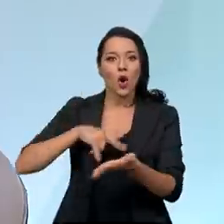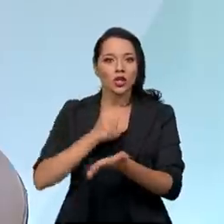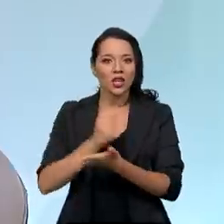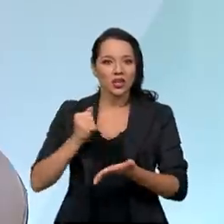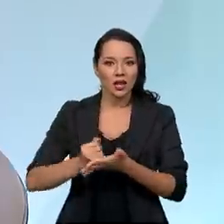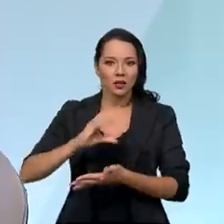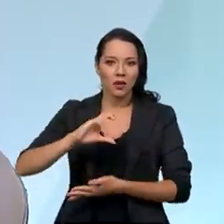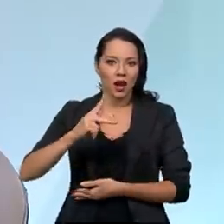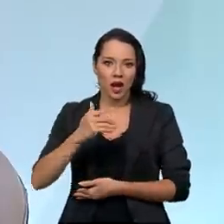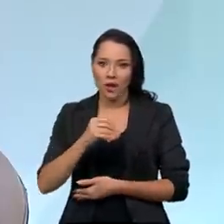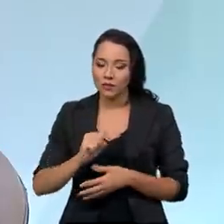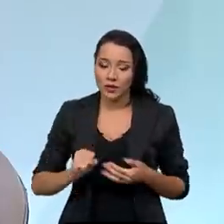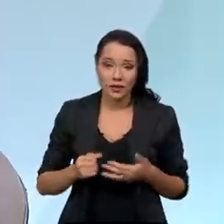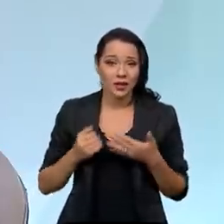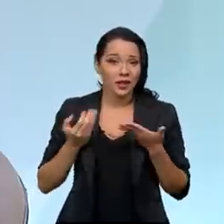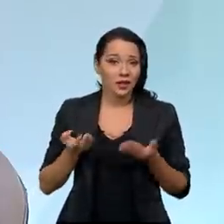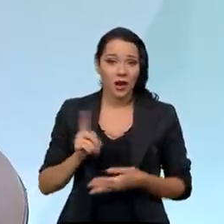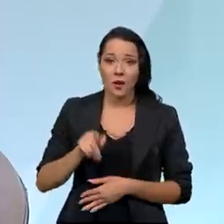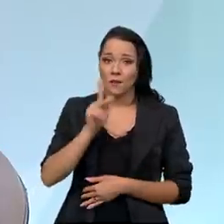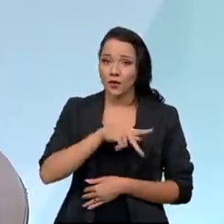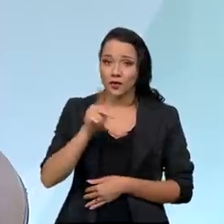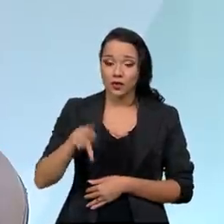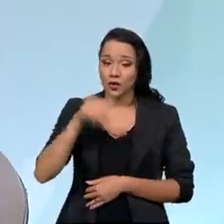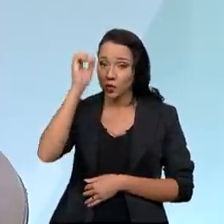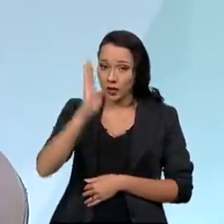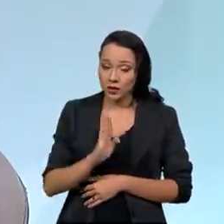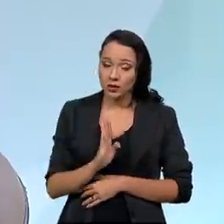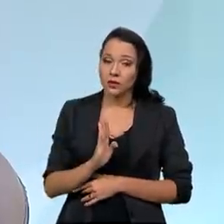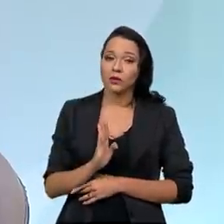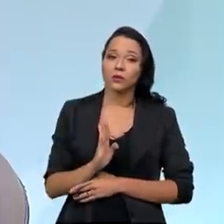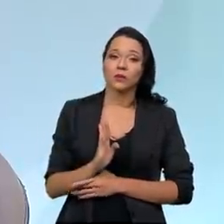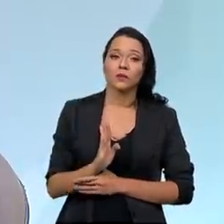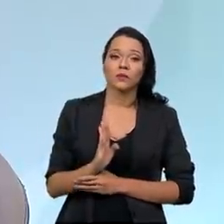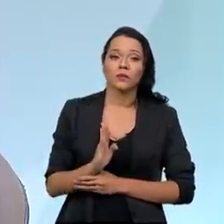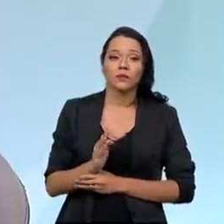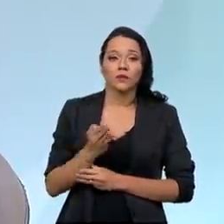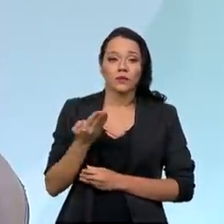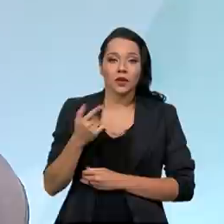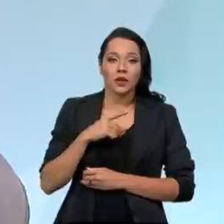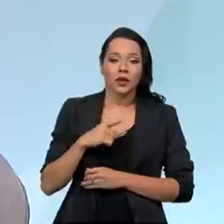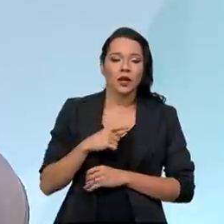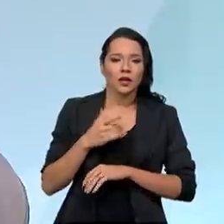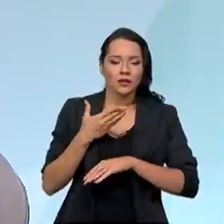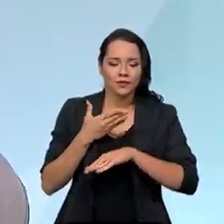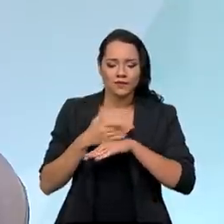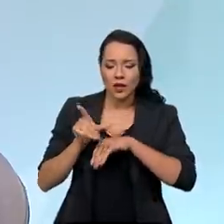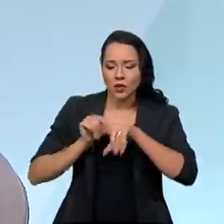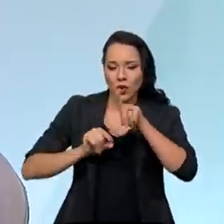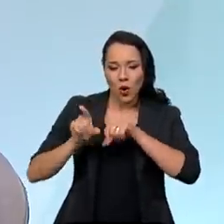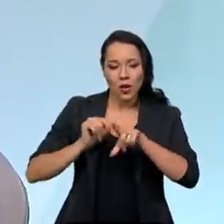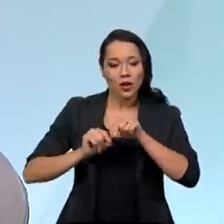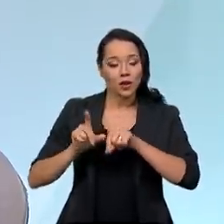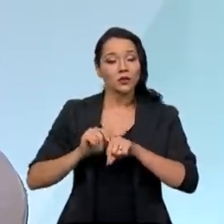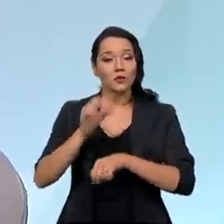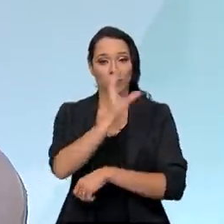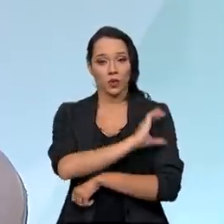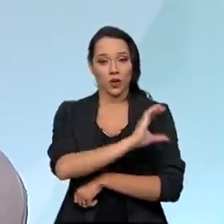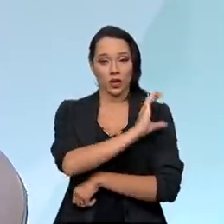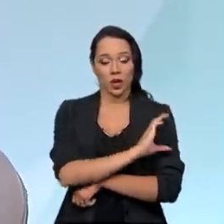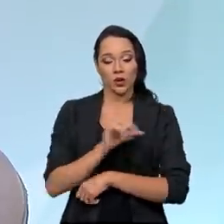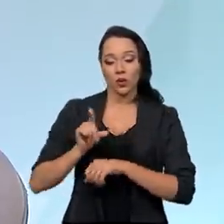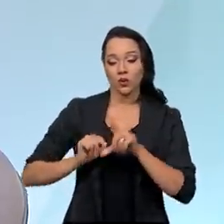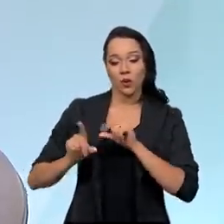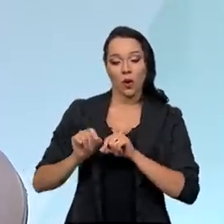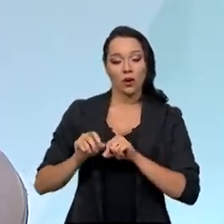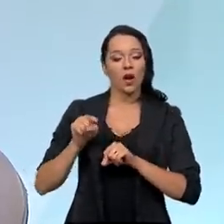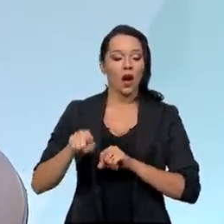pela CAPES. Então, são professores do país que se habilitam, são escolhidos por esses coordenadores